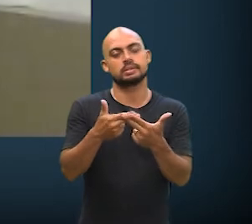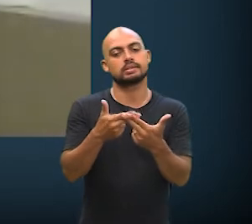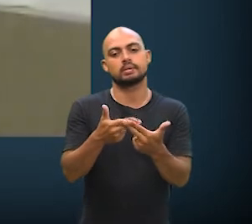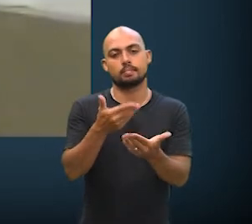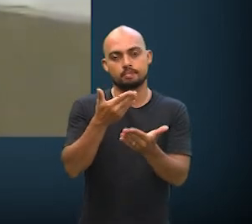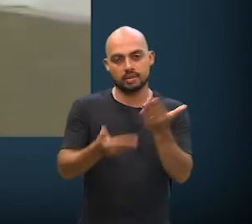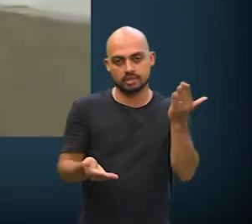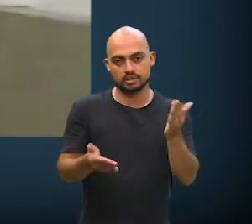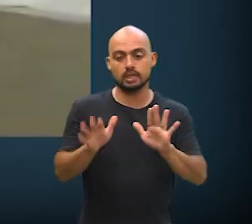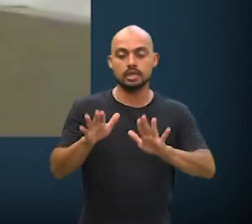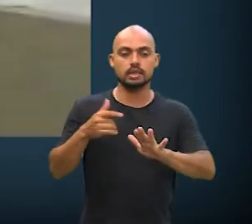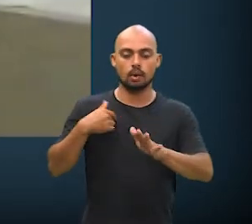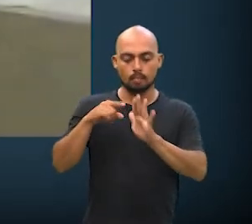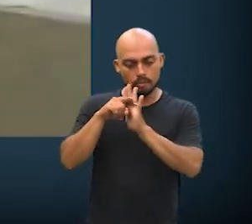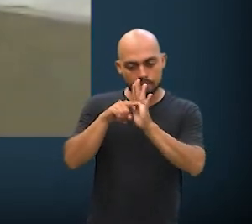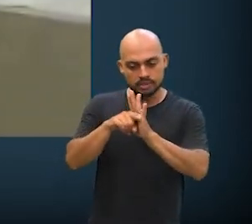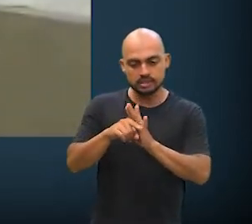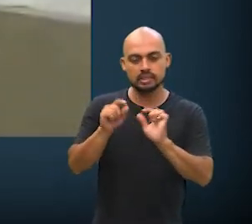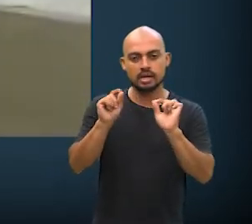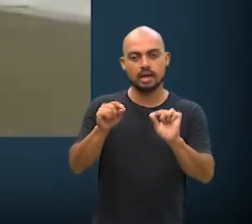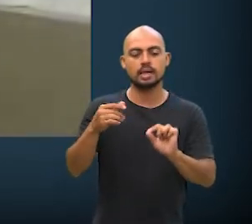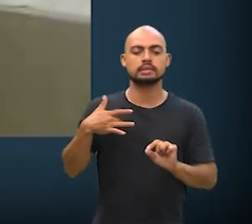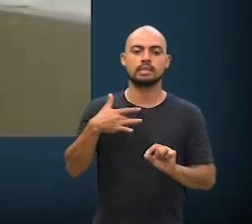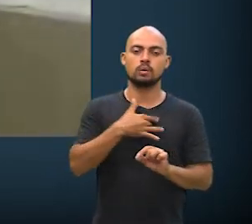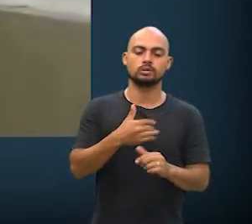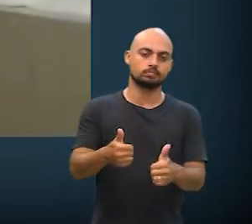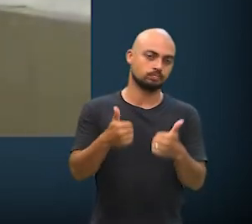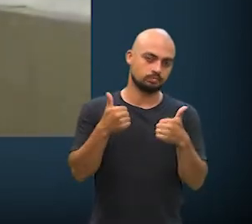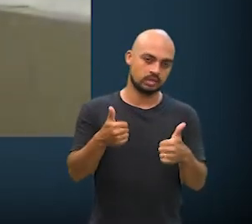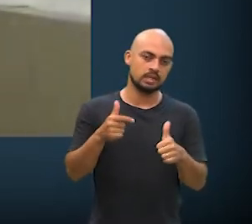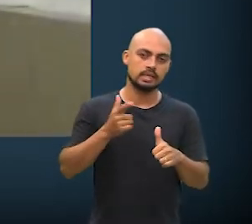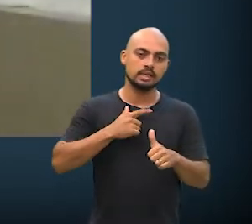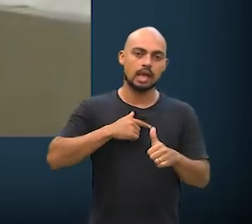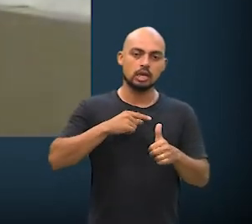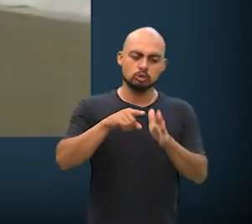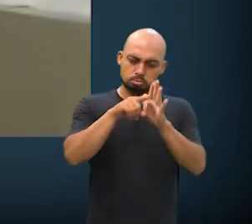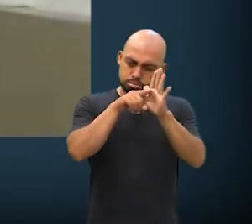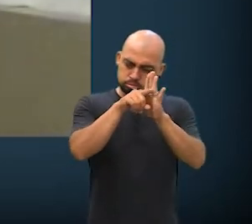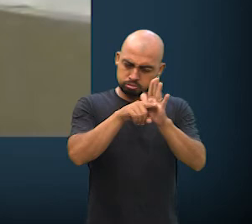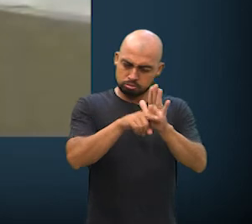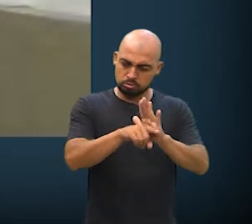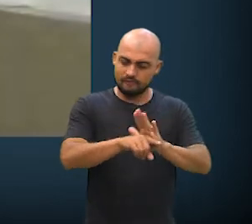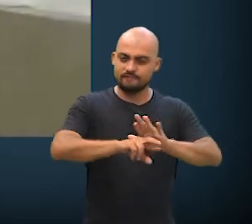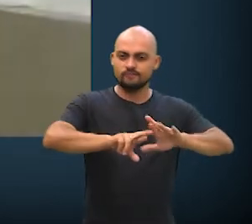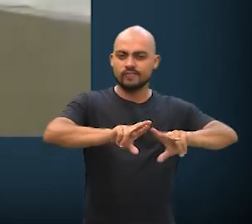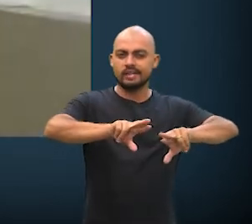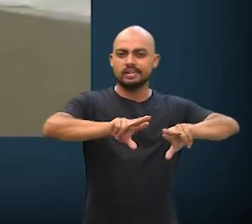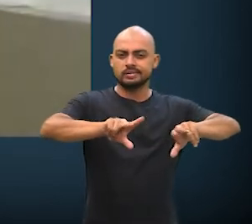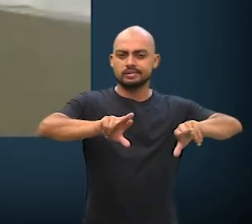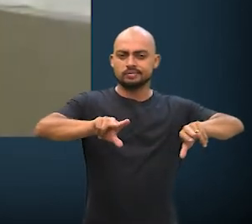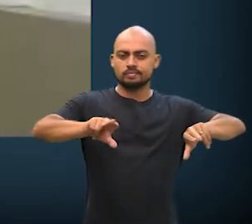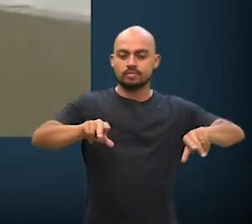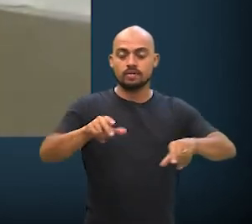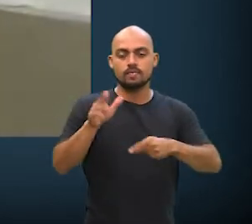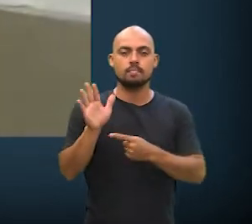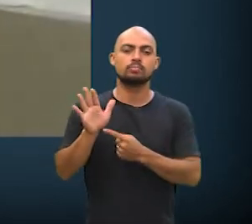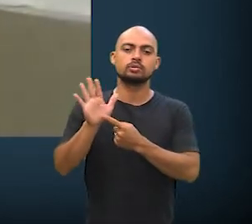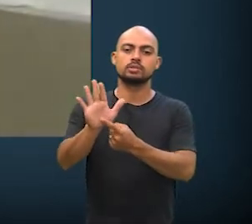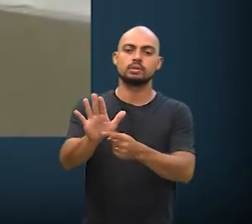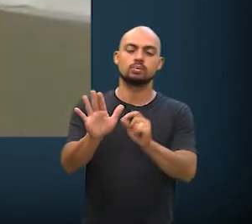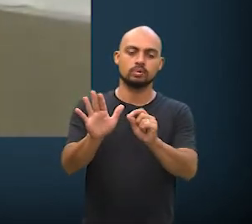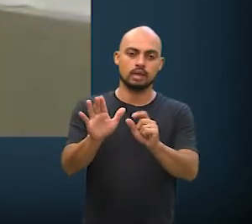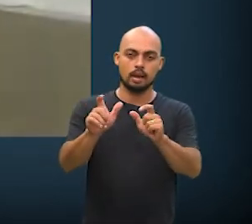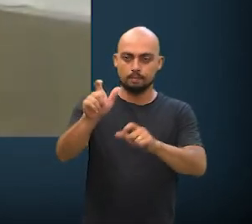é bem-estar. Então, a gente tem uma tonelada de estudo que vai mostrar que uma pessoa que ela não